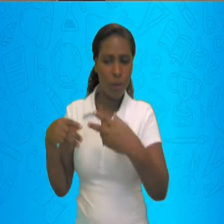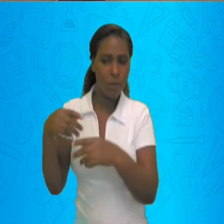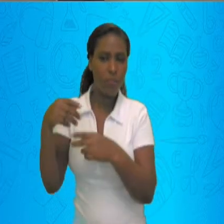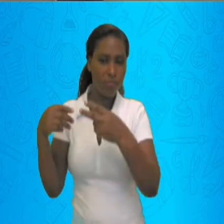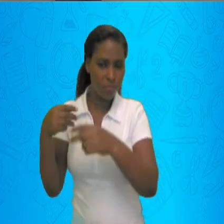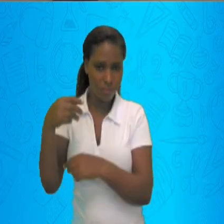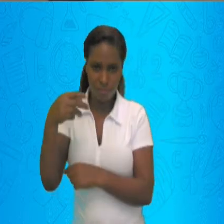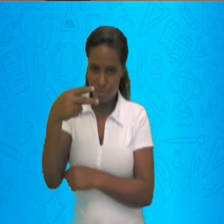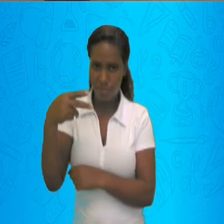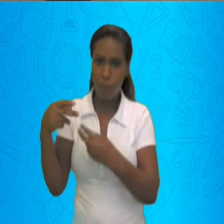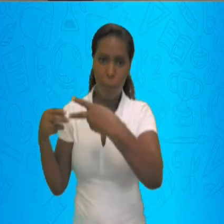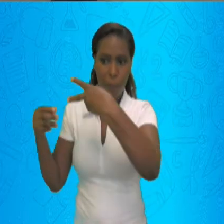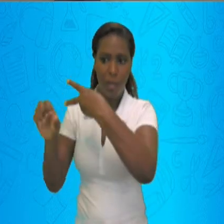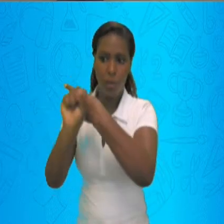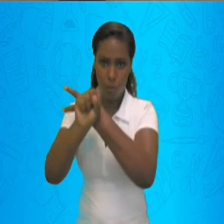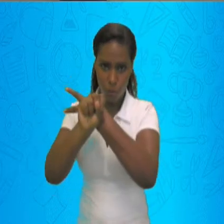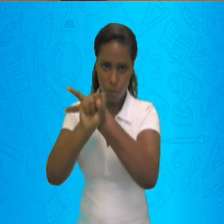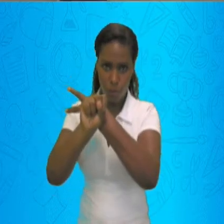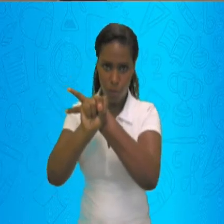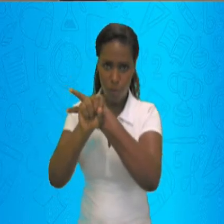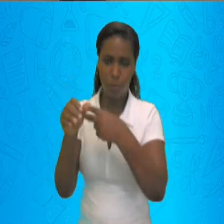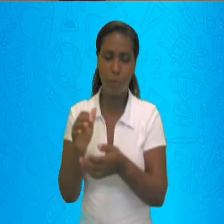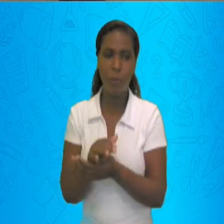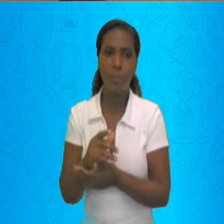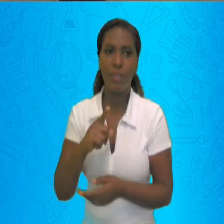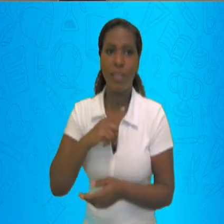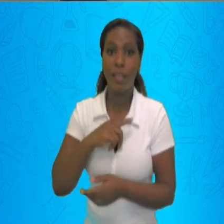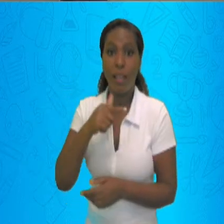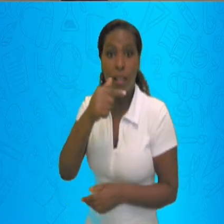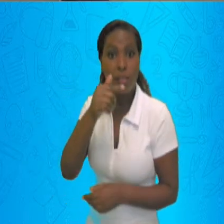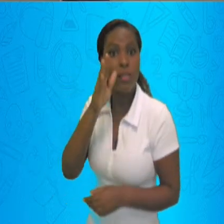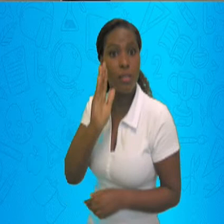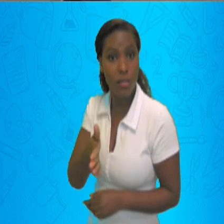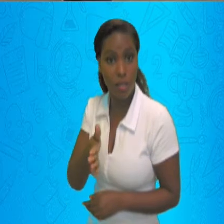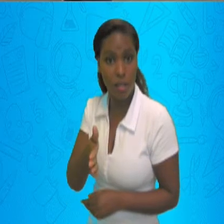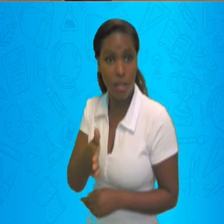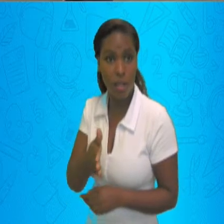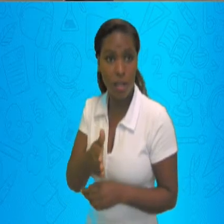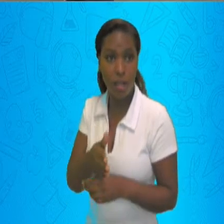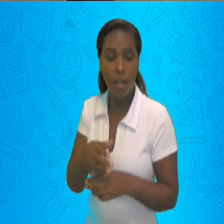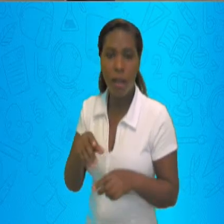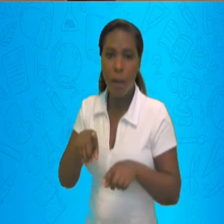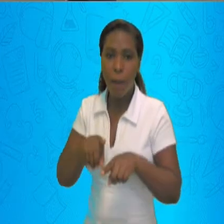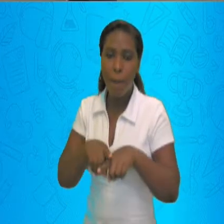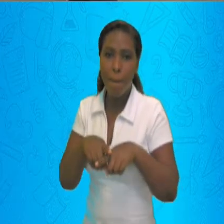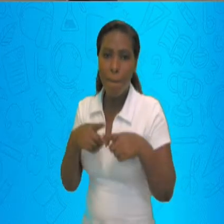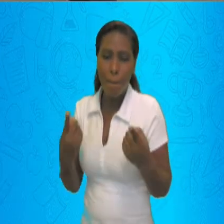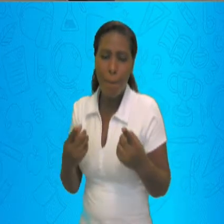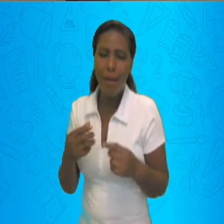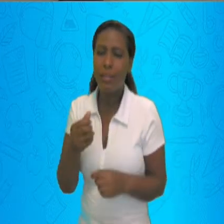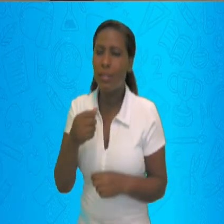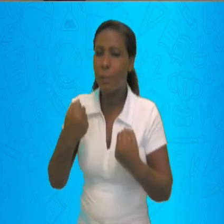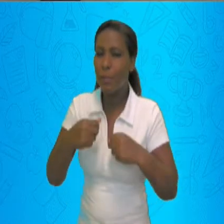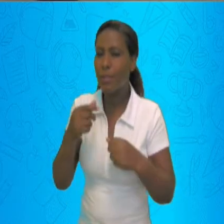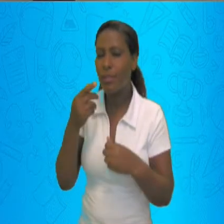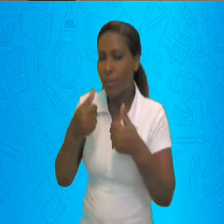o 6. O 6, ele tem que ser menor que 7 mais